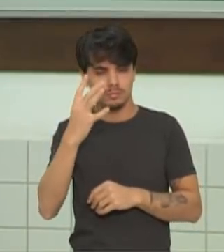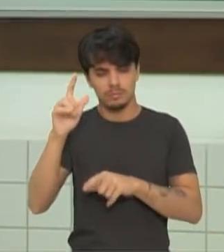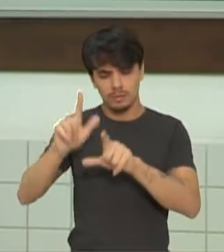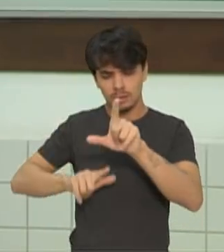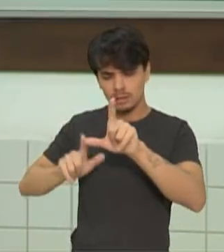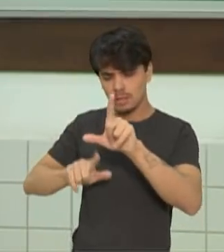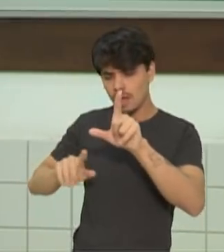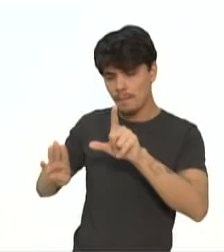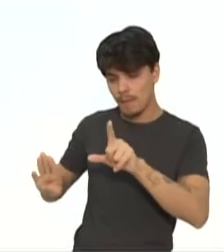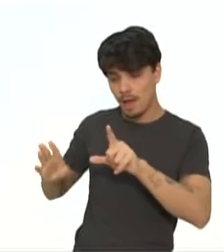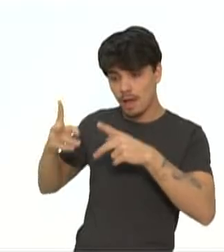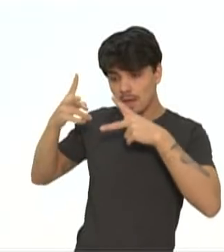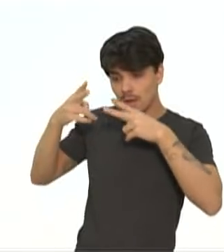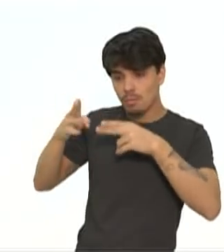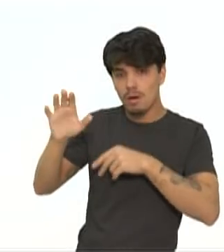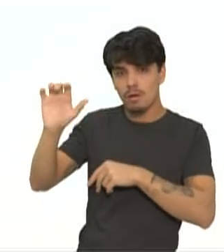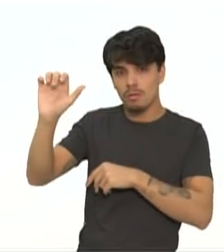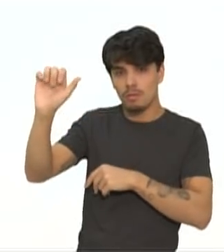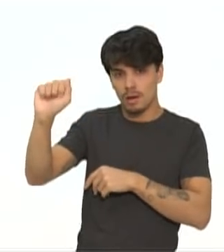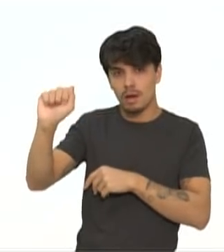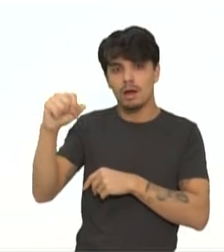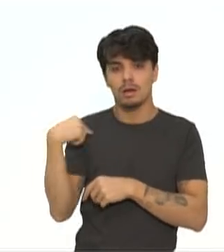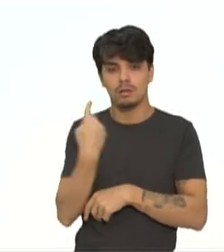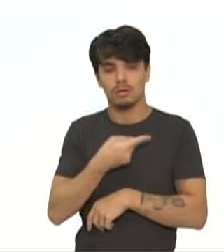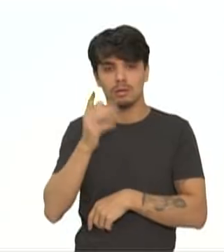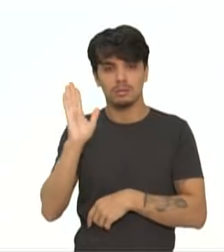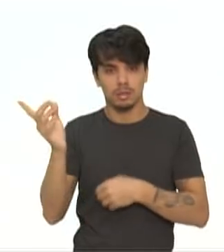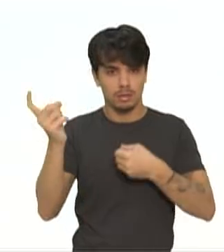fez a letra A, e a gente já retorna, tá bom?